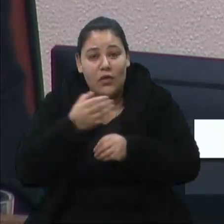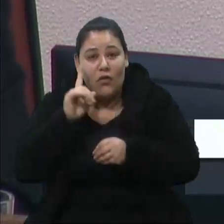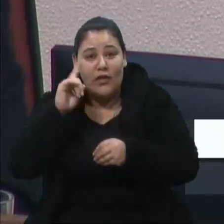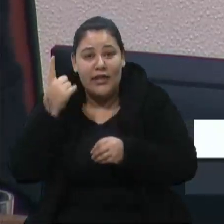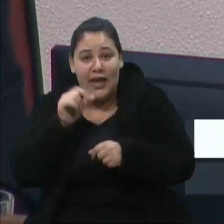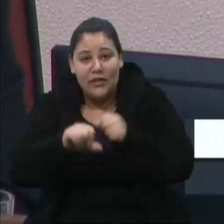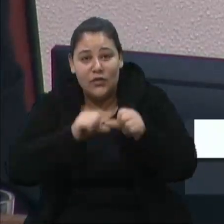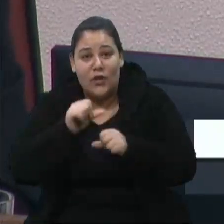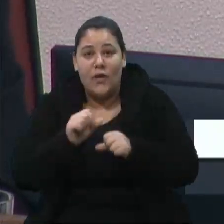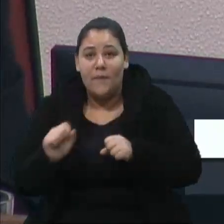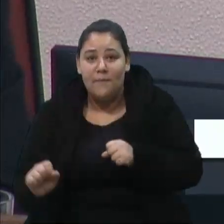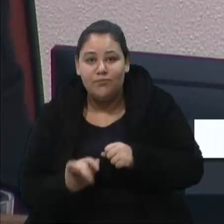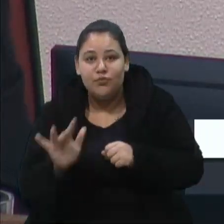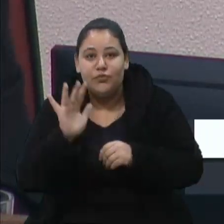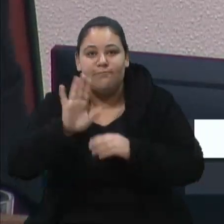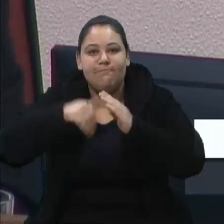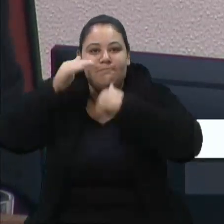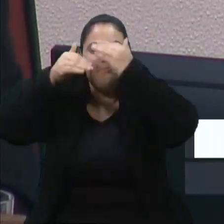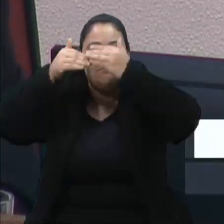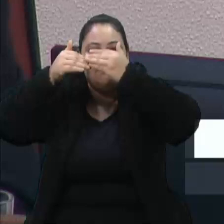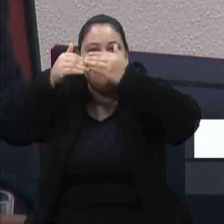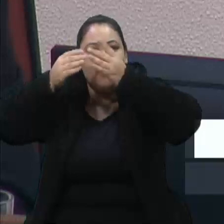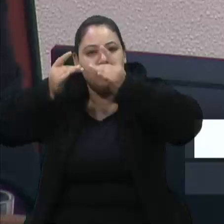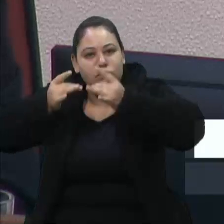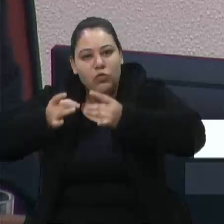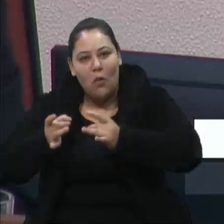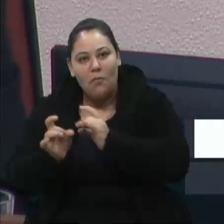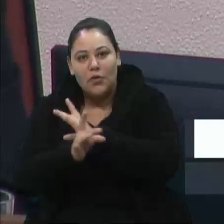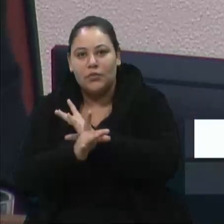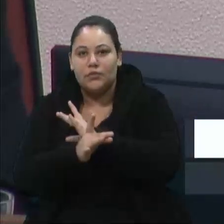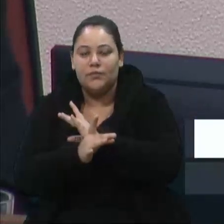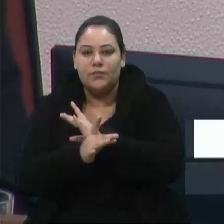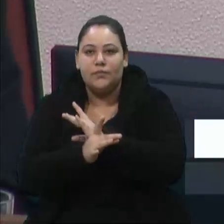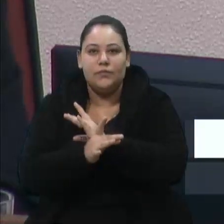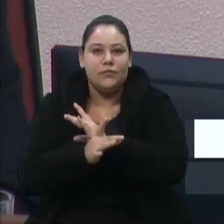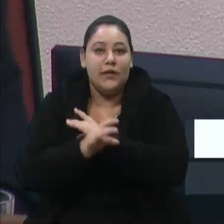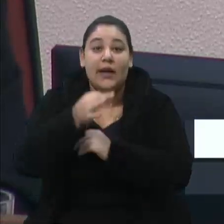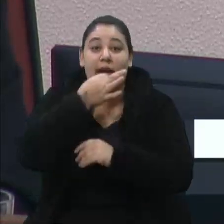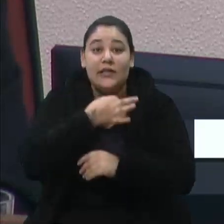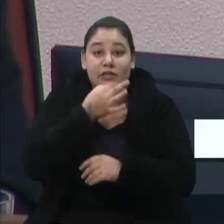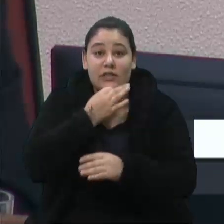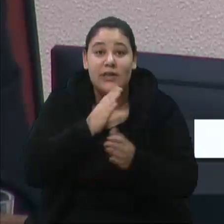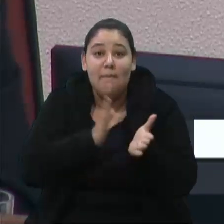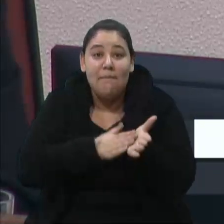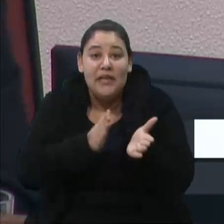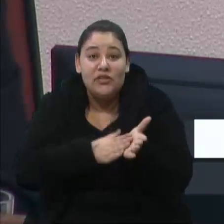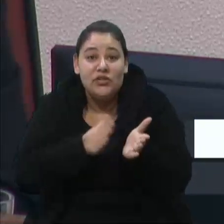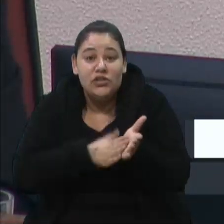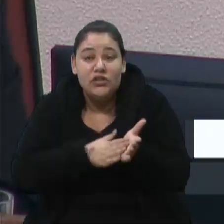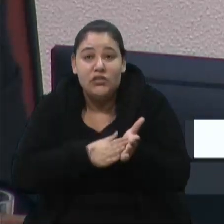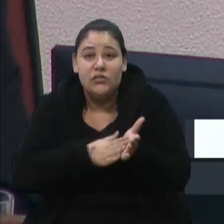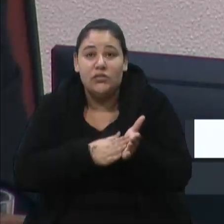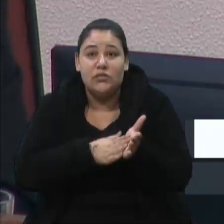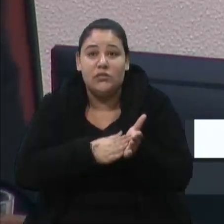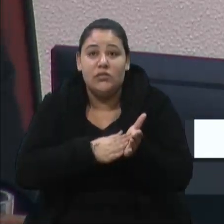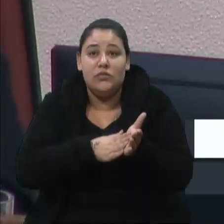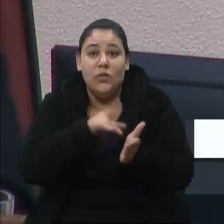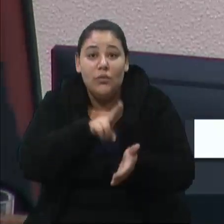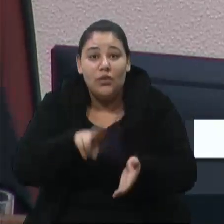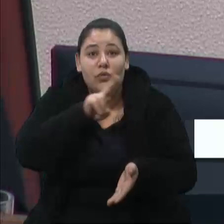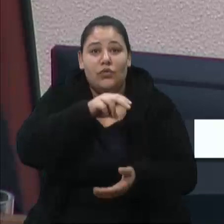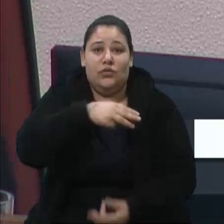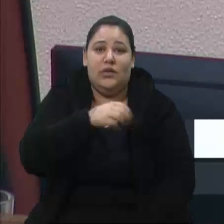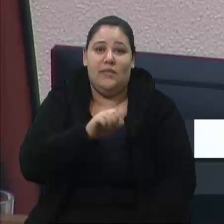que ele ficasse mais afinado e mais pronto. Caxias clama, a região clama. Obrigado, para a ocupação